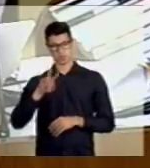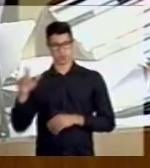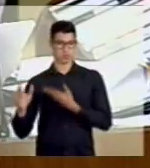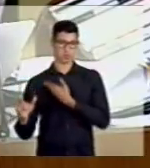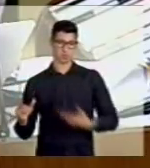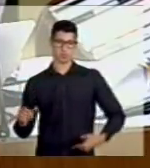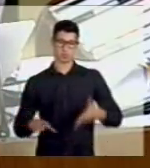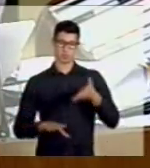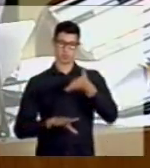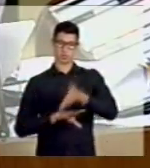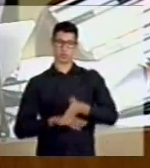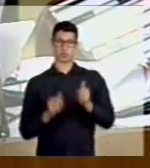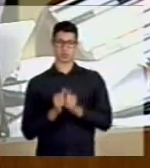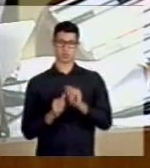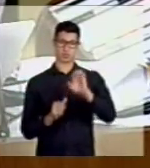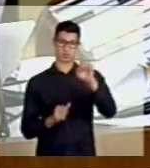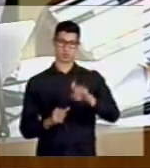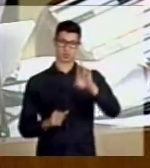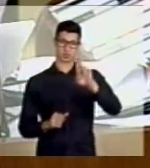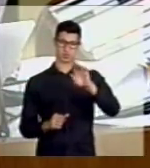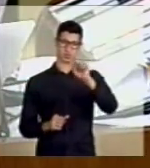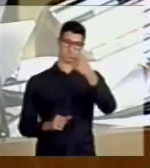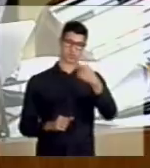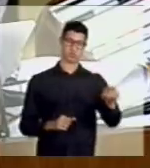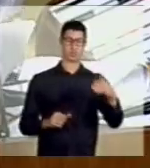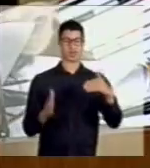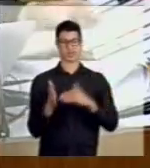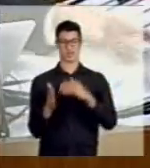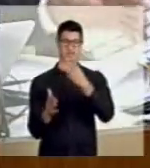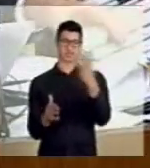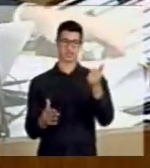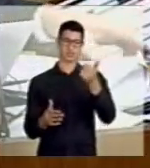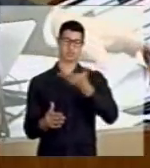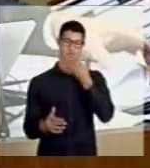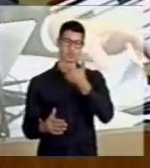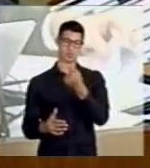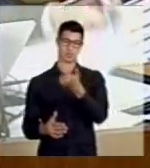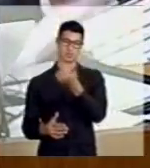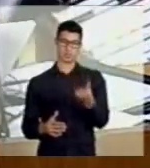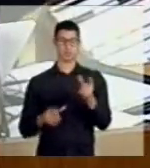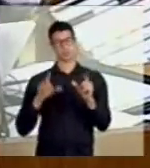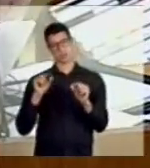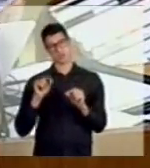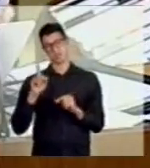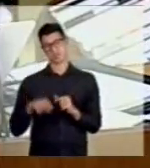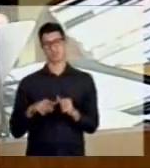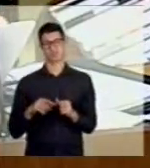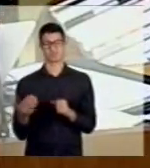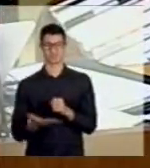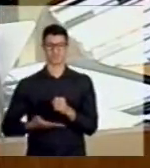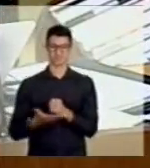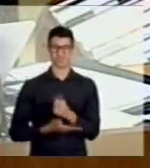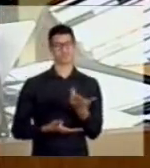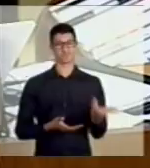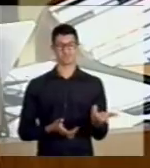entraram com execução de sentença coletiva até 31 de dezembro de 2016. Então, este é